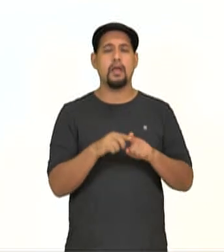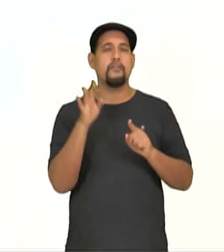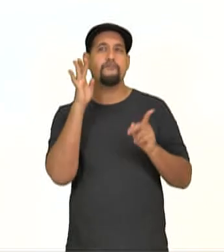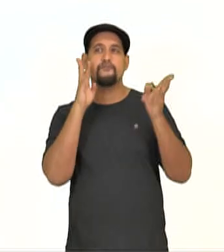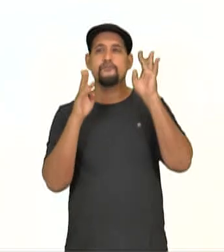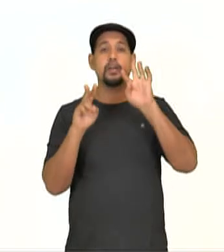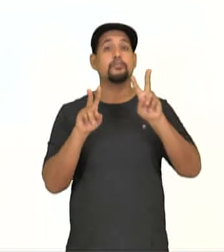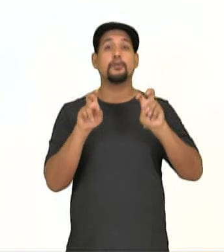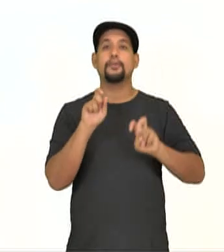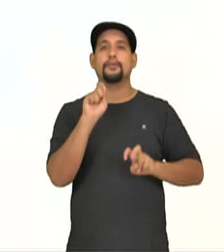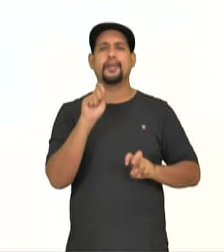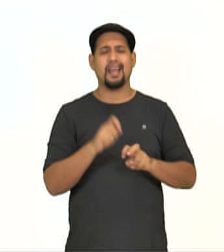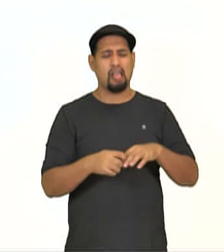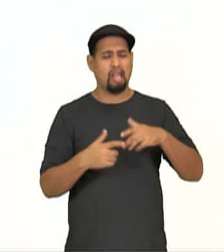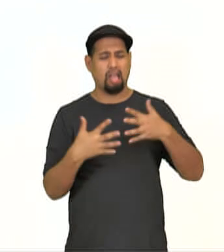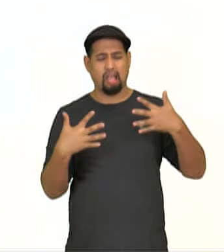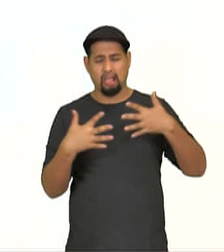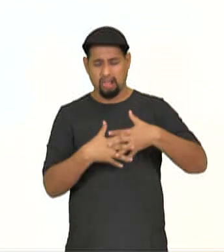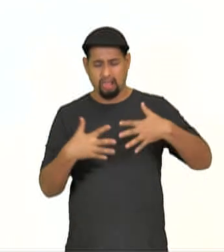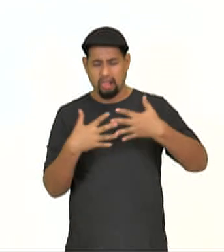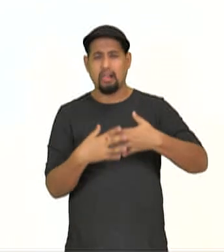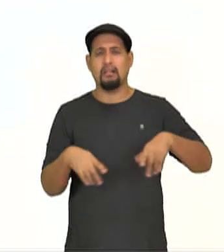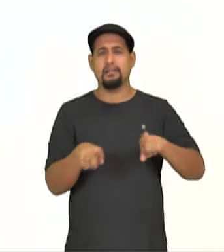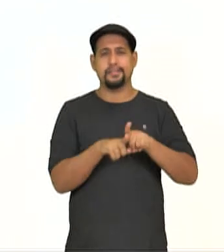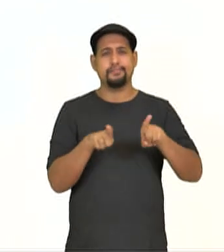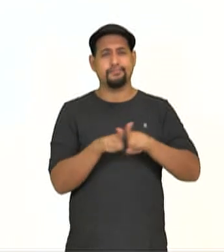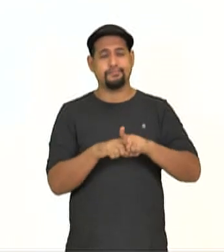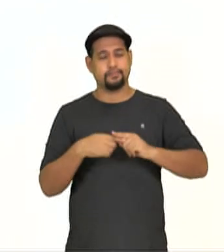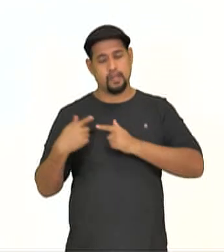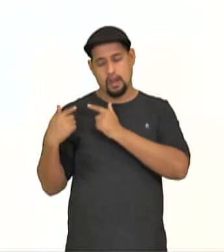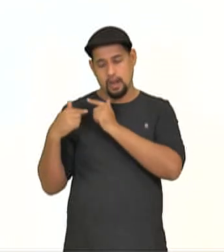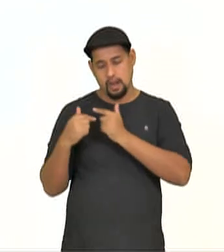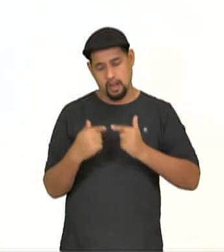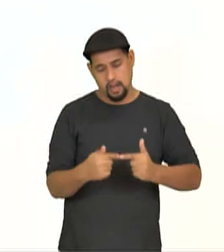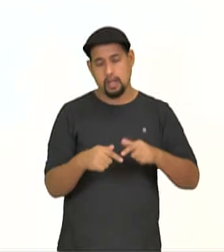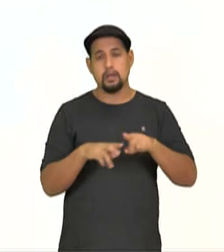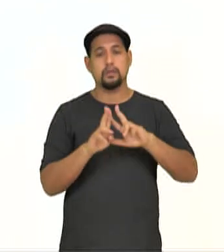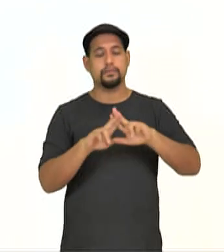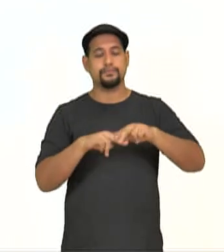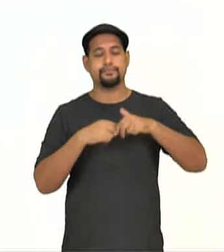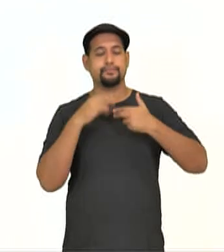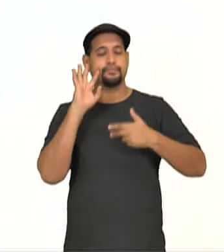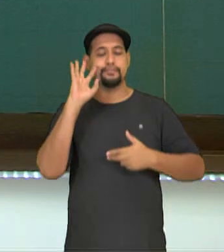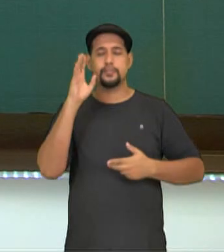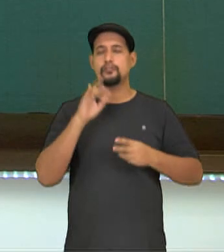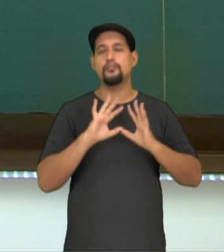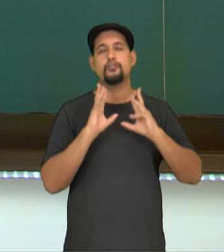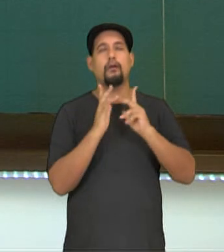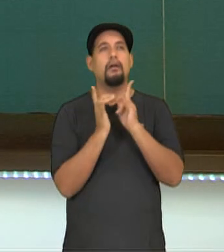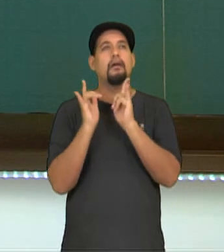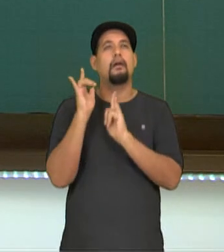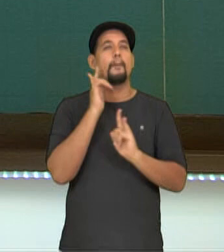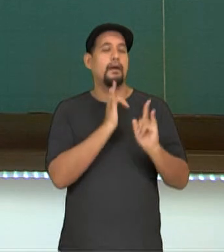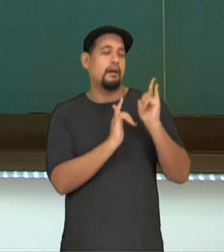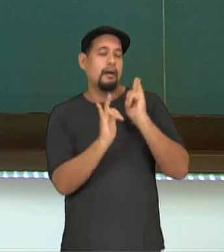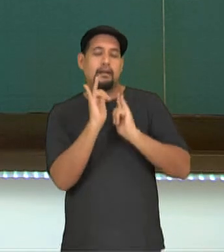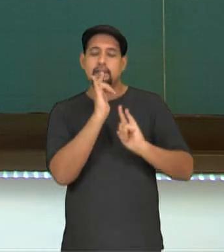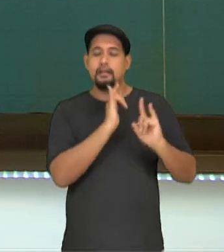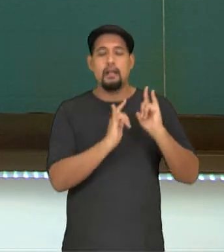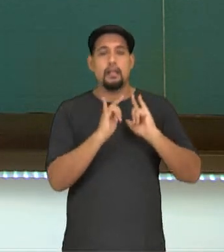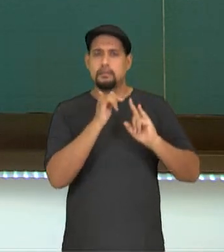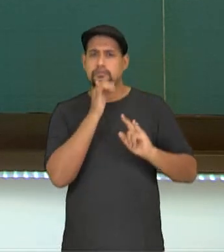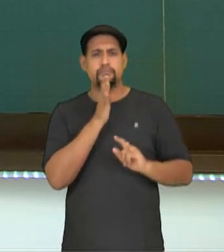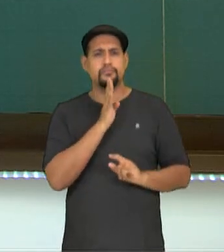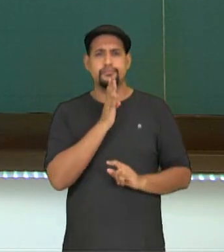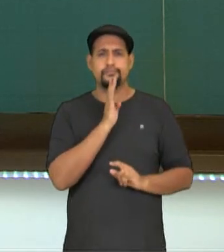reflexão a respeito do caos, da imposição, da tradição, das consequências. Todo esse romance regado ali, para quem não